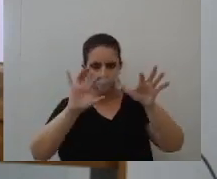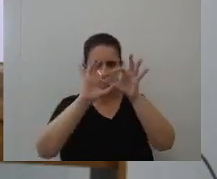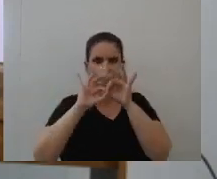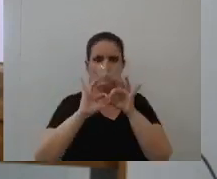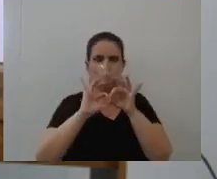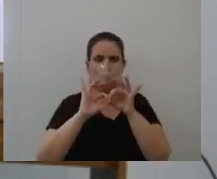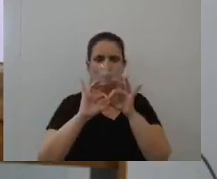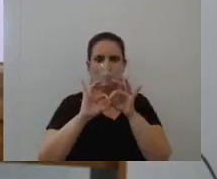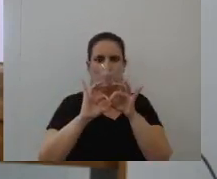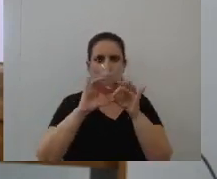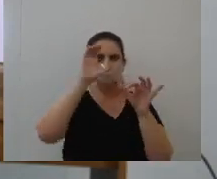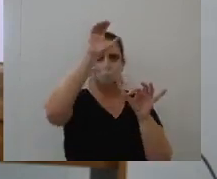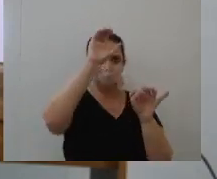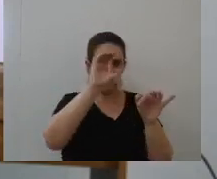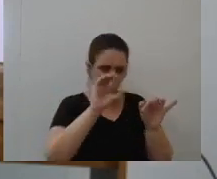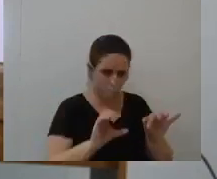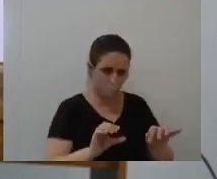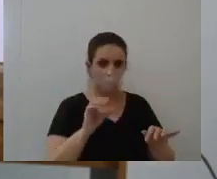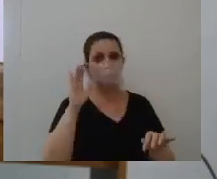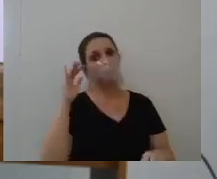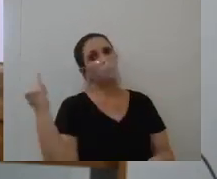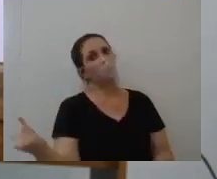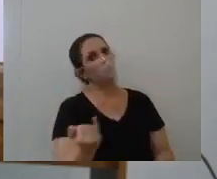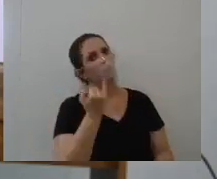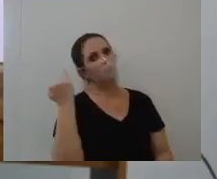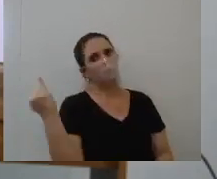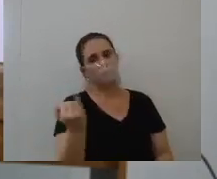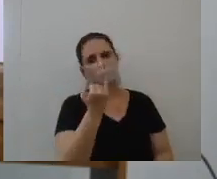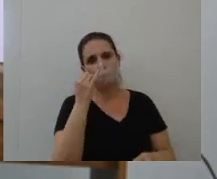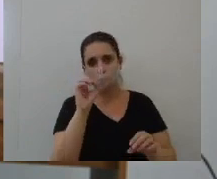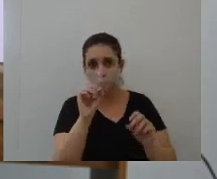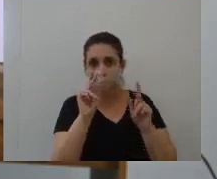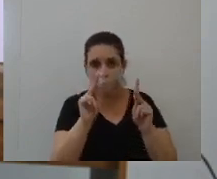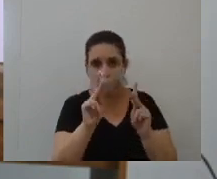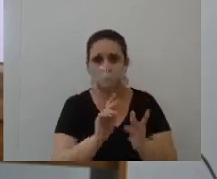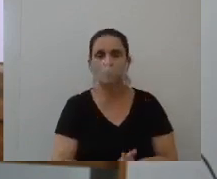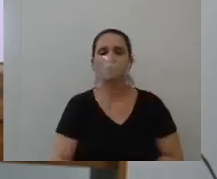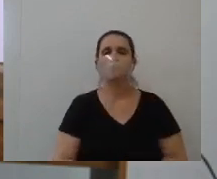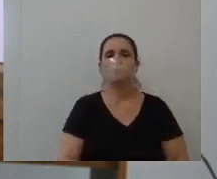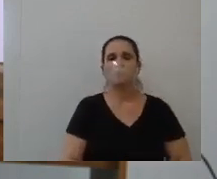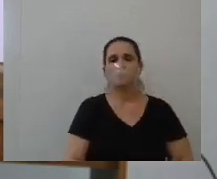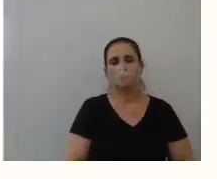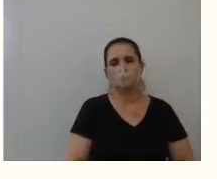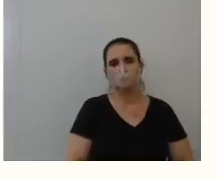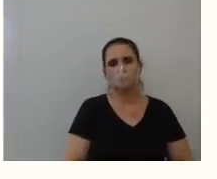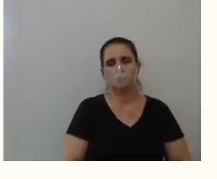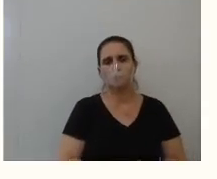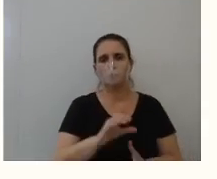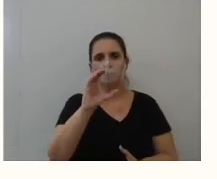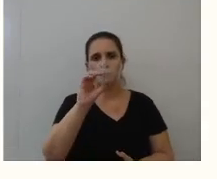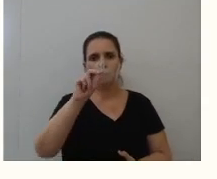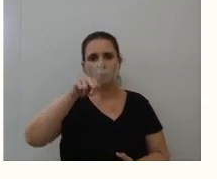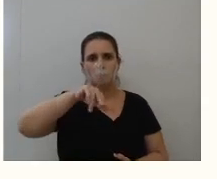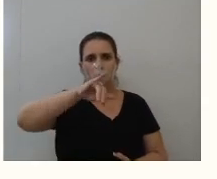entre parágrafos. Isso é muito importante, ok? Vamos embora.